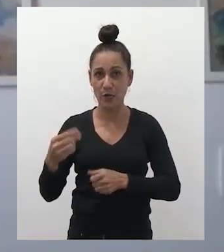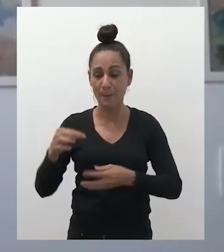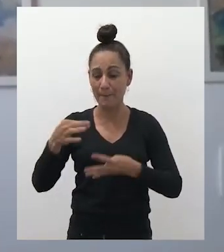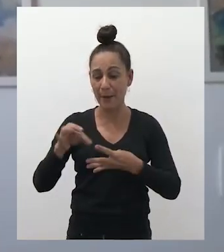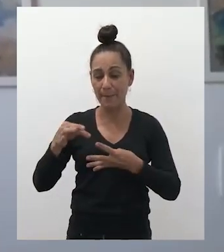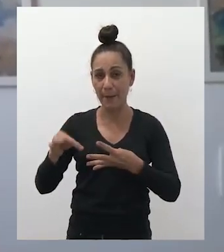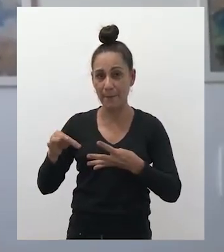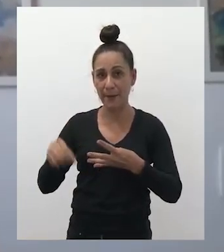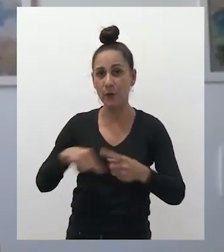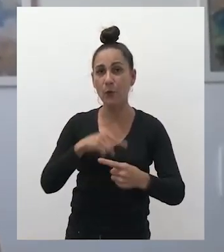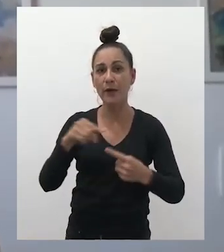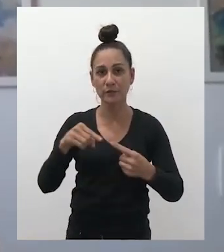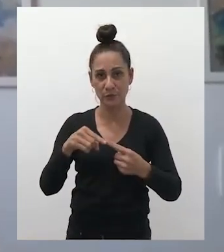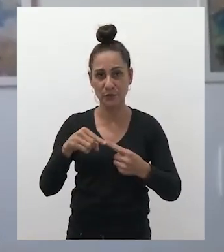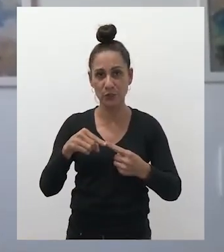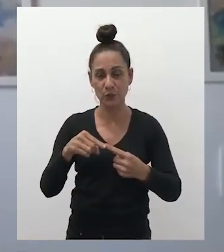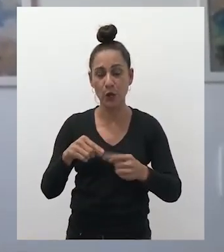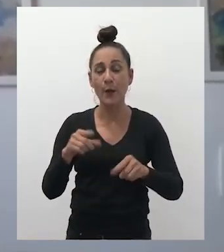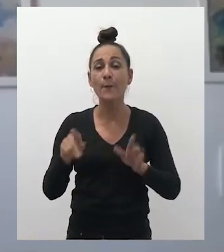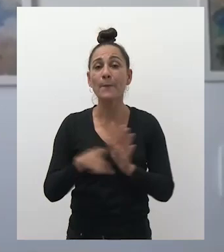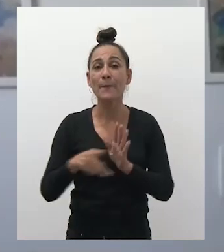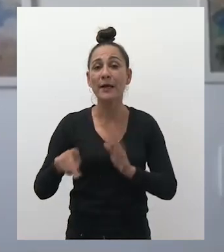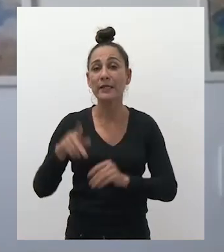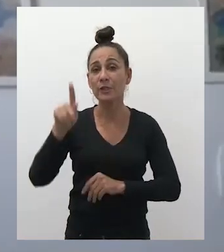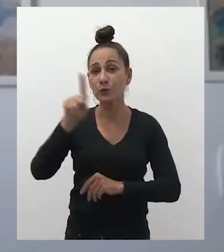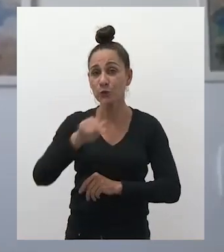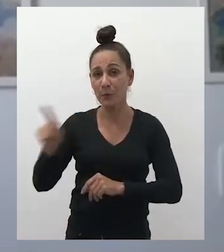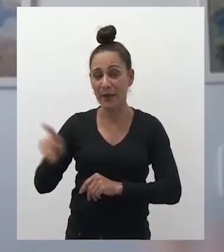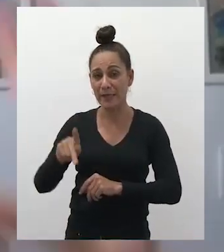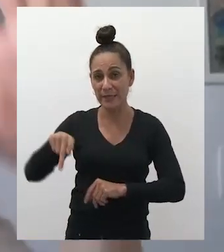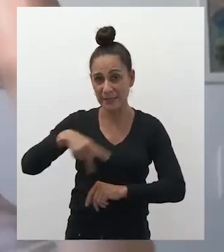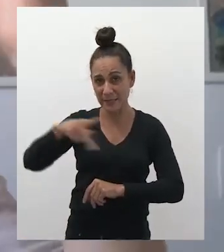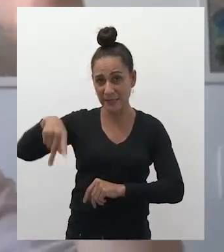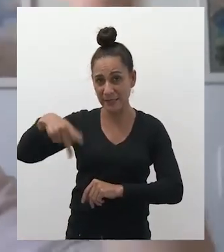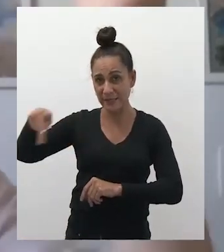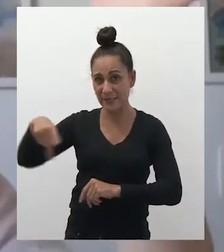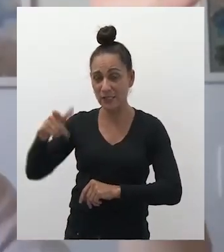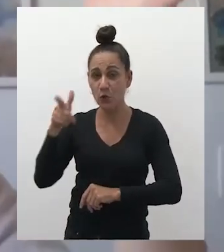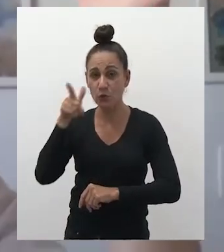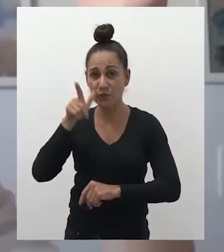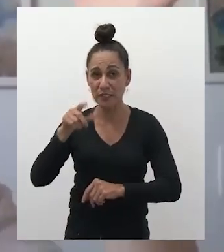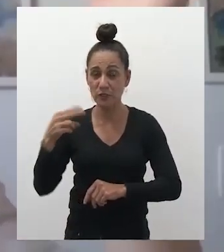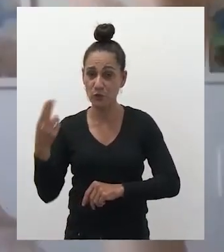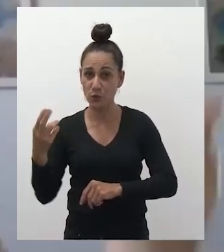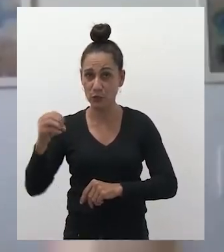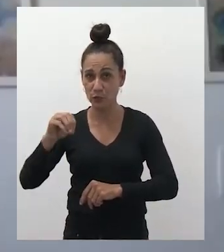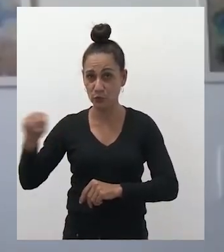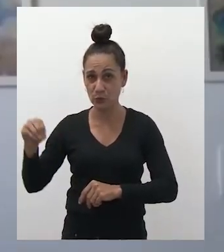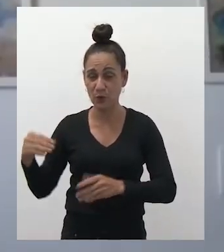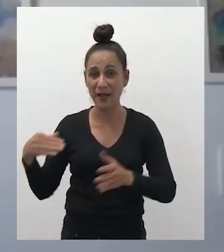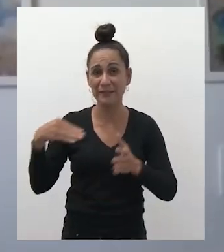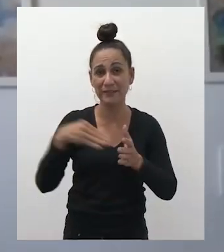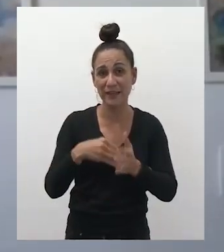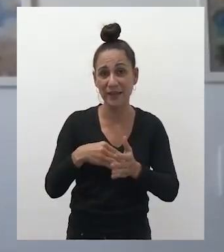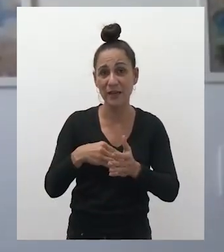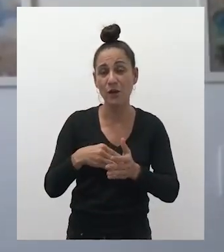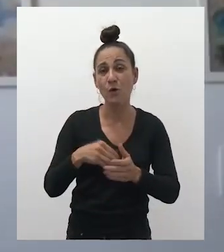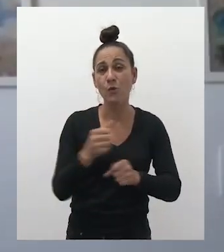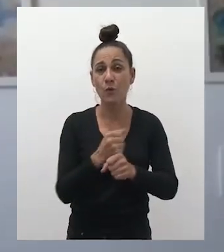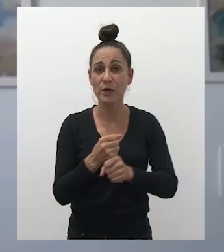respectivas metas para que os países do globo alcançassem do ano 2000 até o ano de